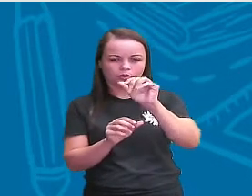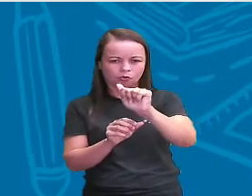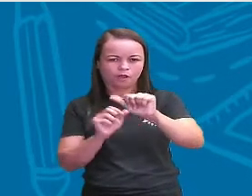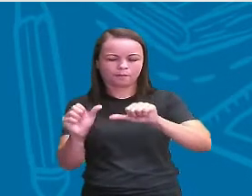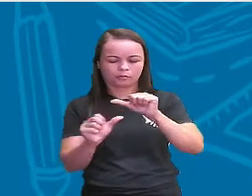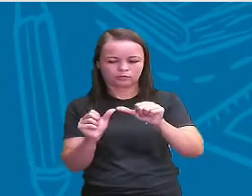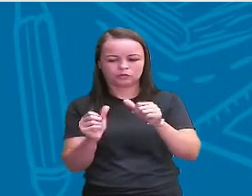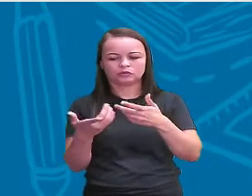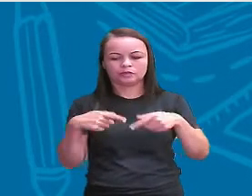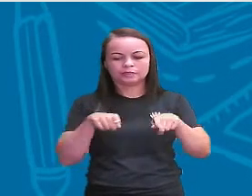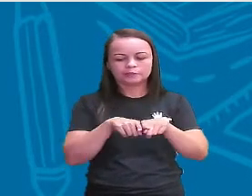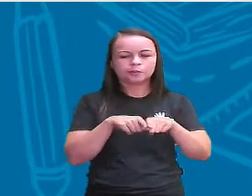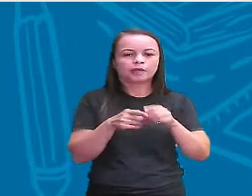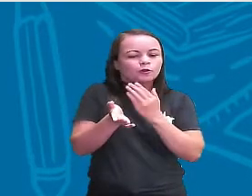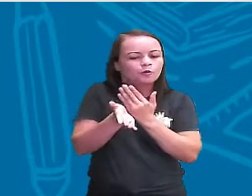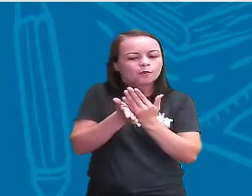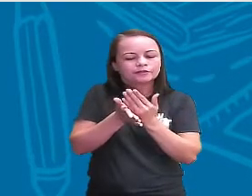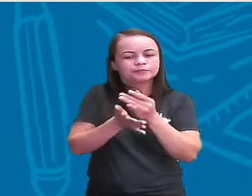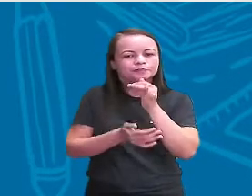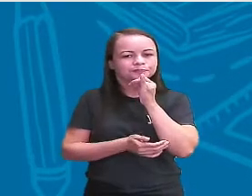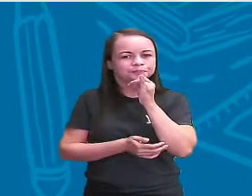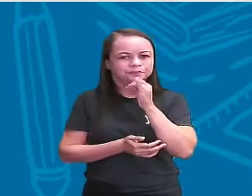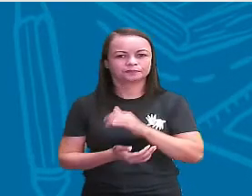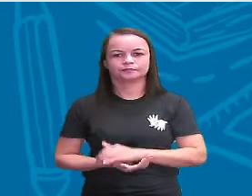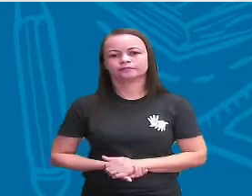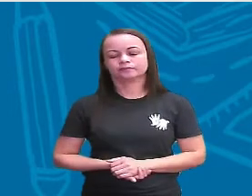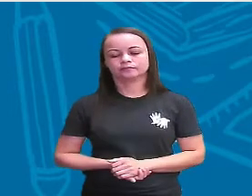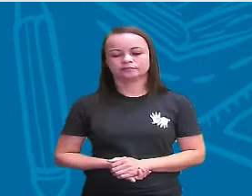Por exemplo, aqui, né? Quando a gente colocar